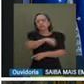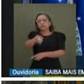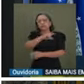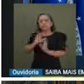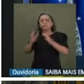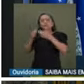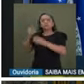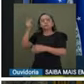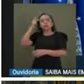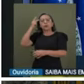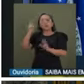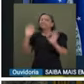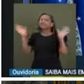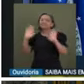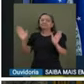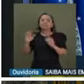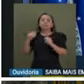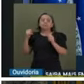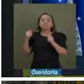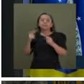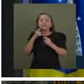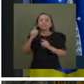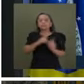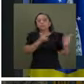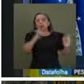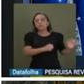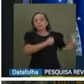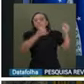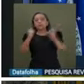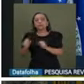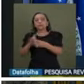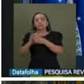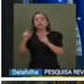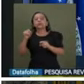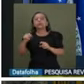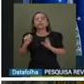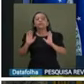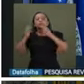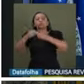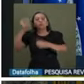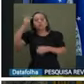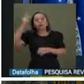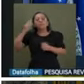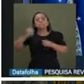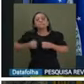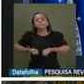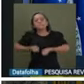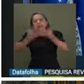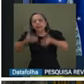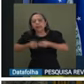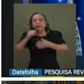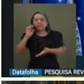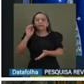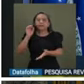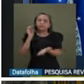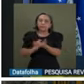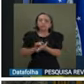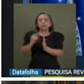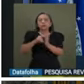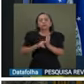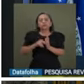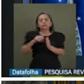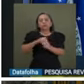não prega chegar ao poder através da Democracia o que o foro de São Paulo prega é a extensão do regime socialista